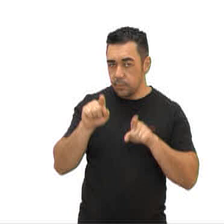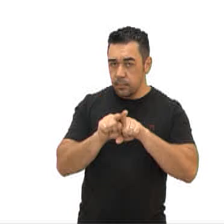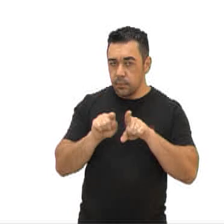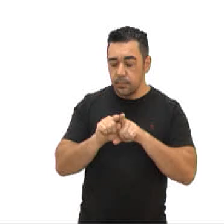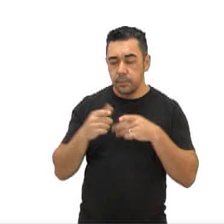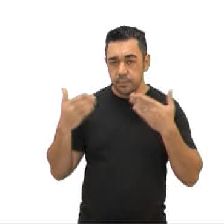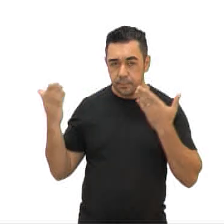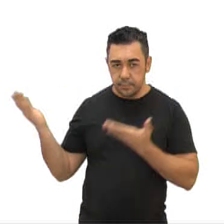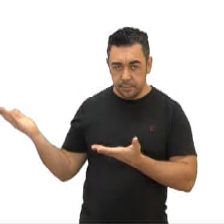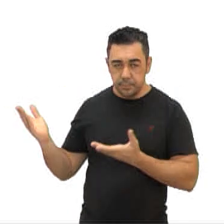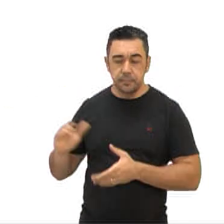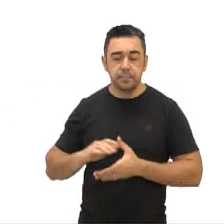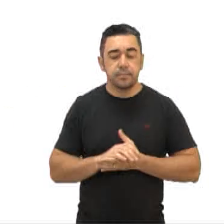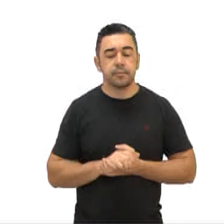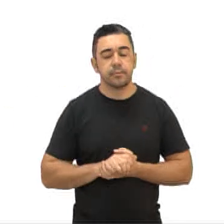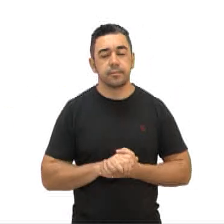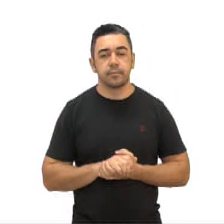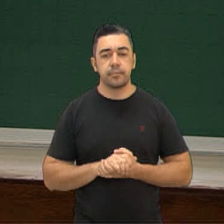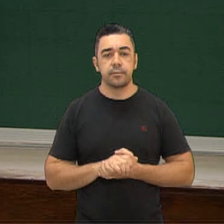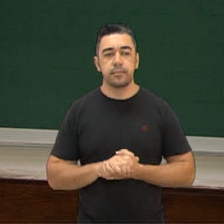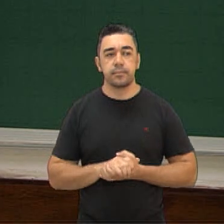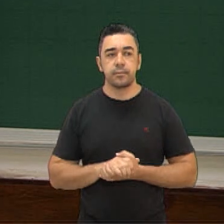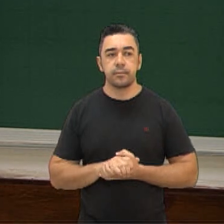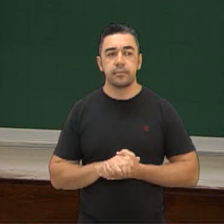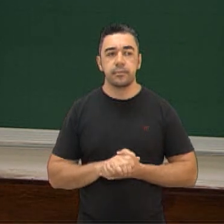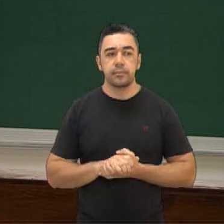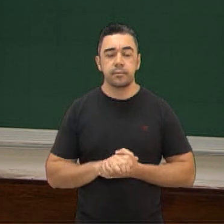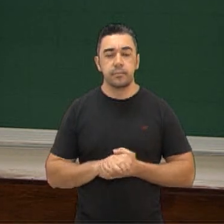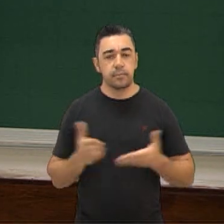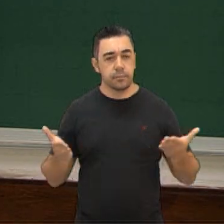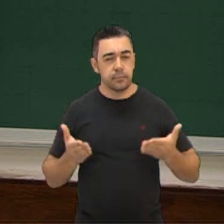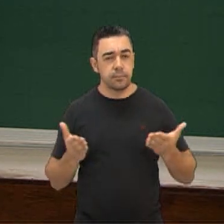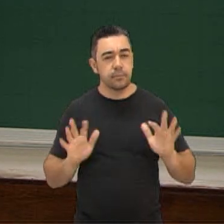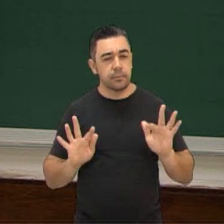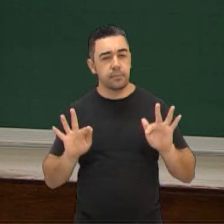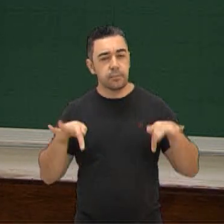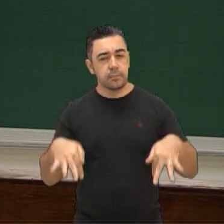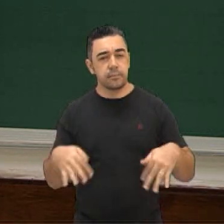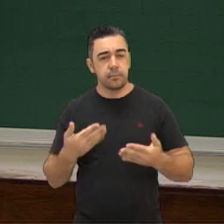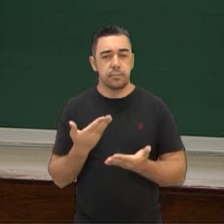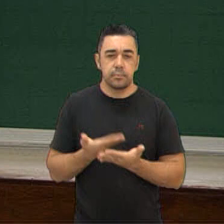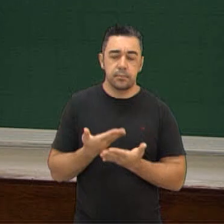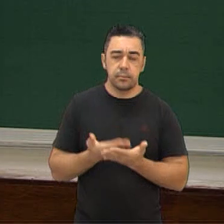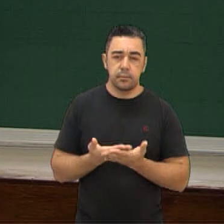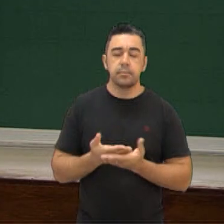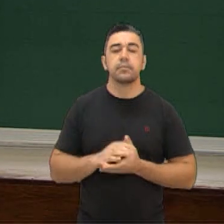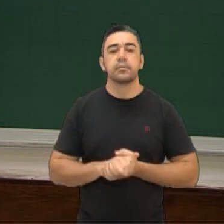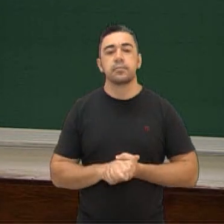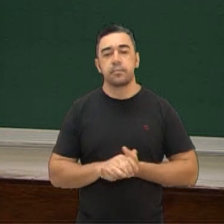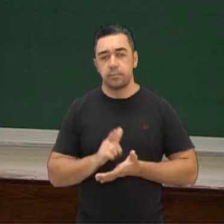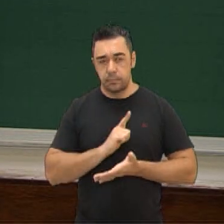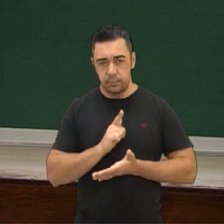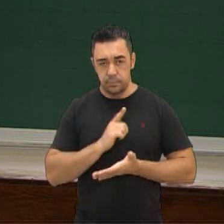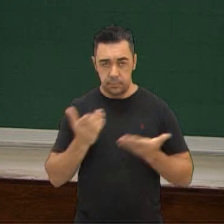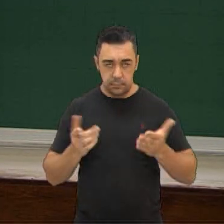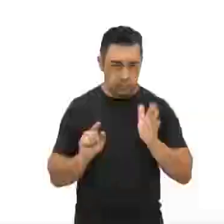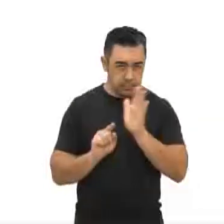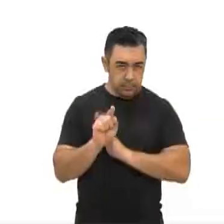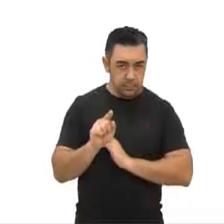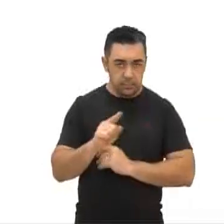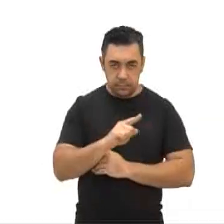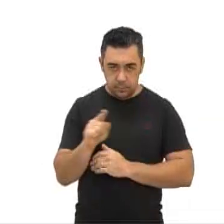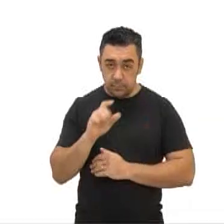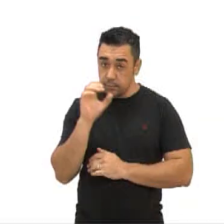vosotros aprendéis. Muito bem? Estamos chegando ao final da nossa aula. Temos agora o nosso